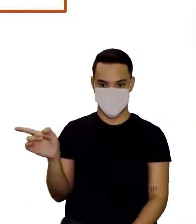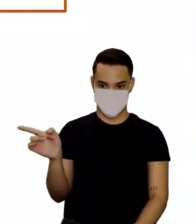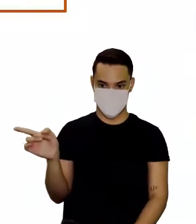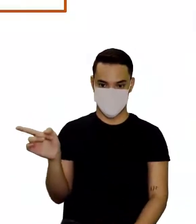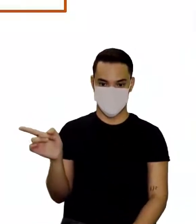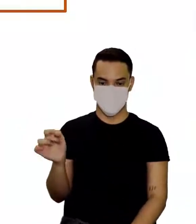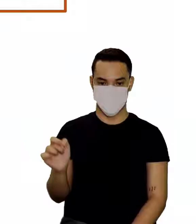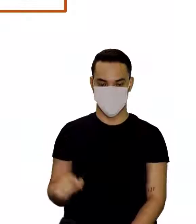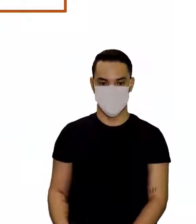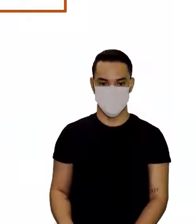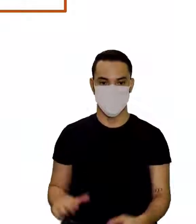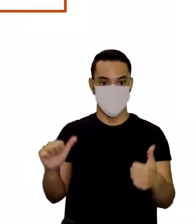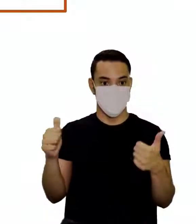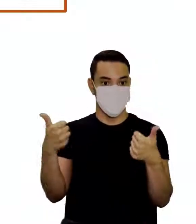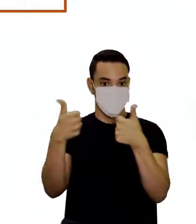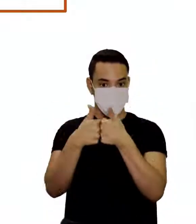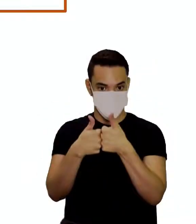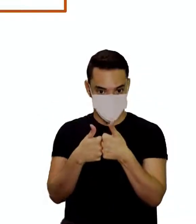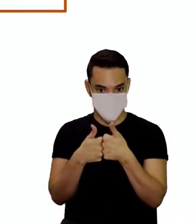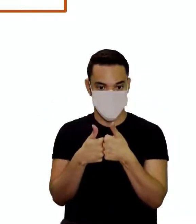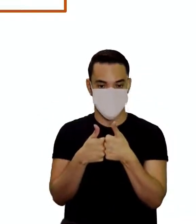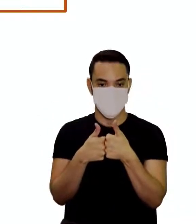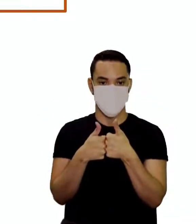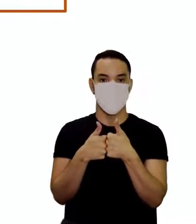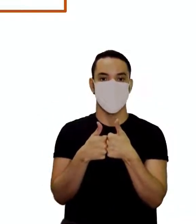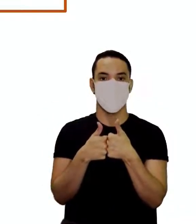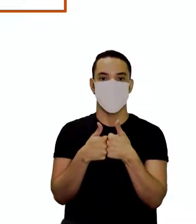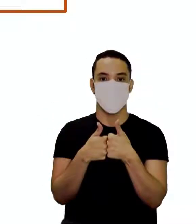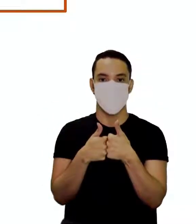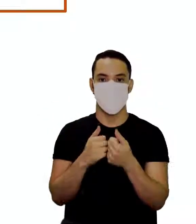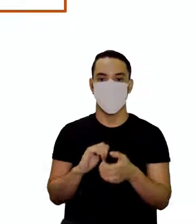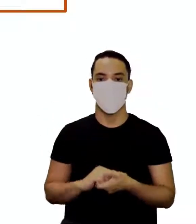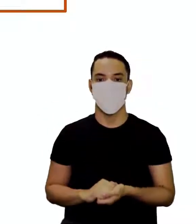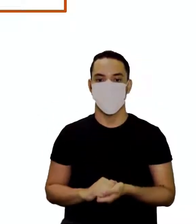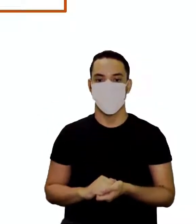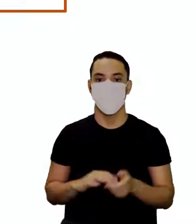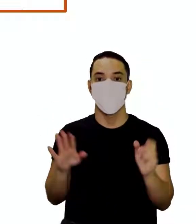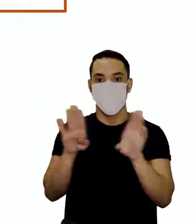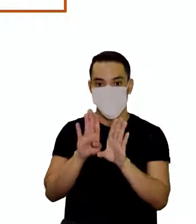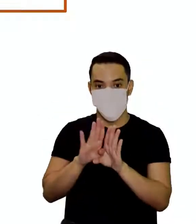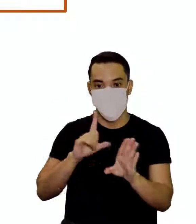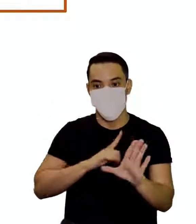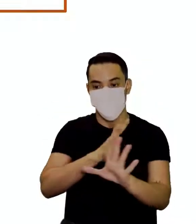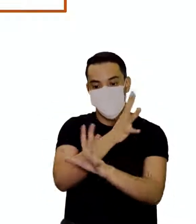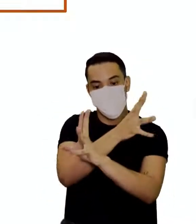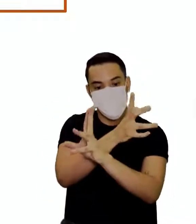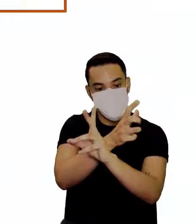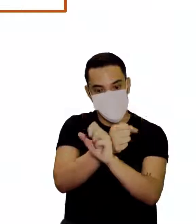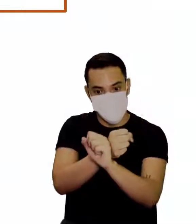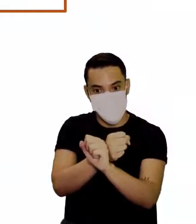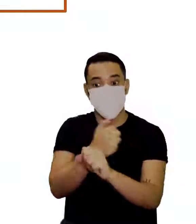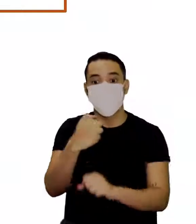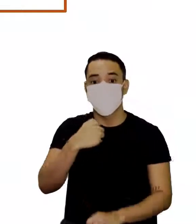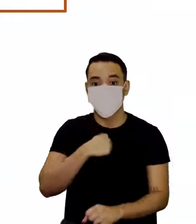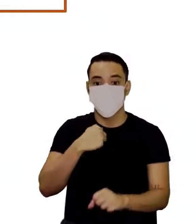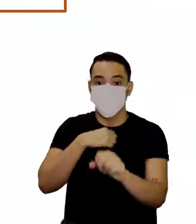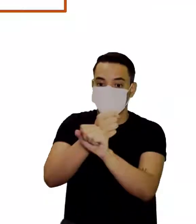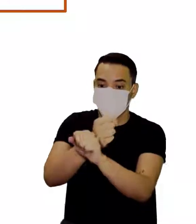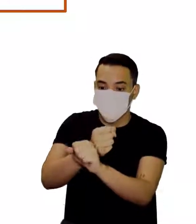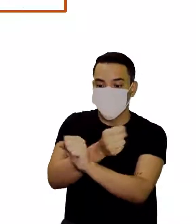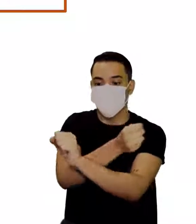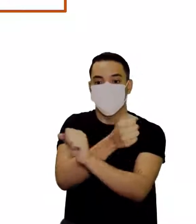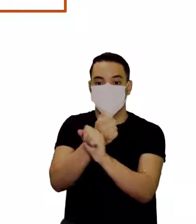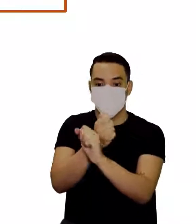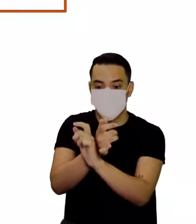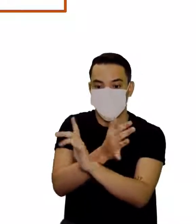aí, ó. Aproximo, o que, que acontece? Ele atrai negativo e afasta positivo. Aí eu vou afastá-lo novamente,